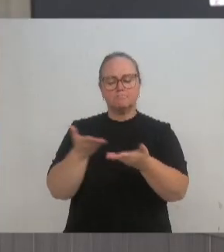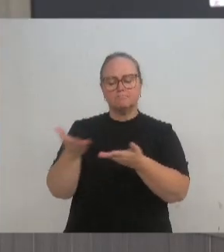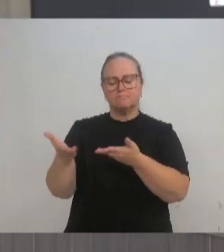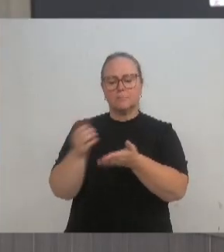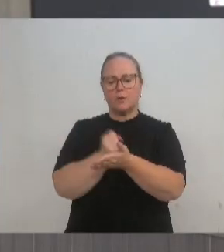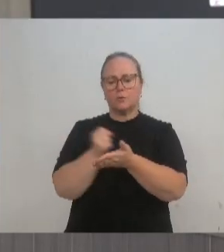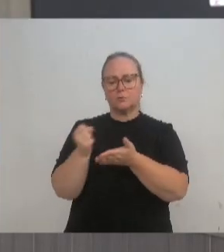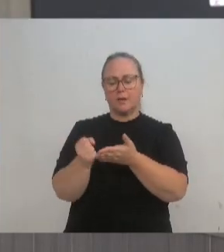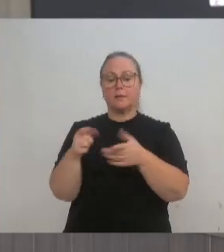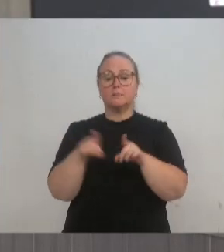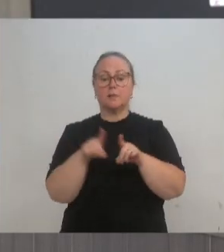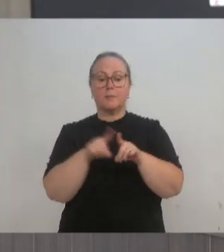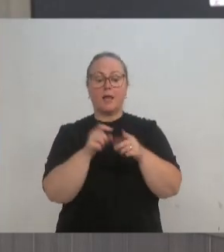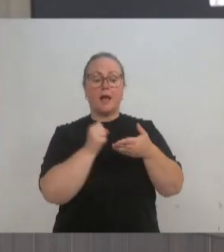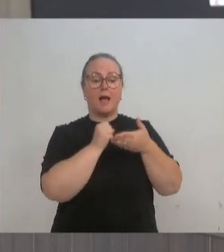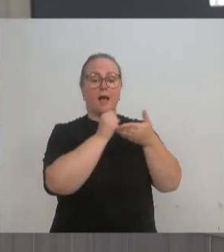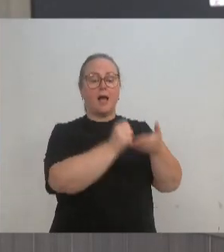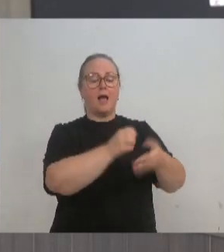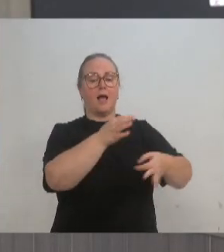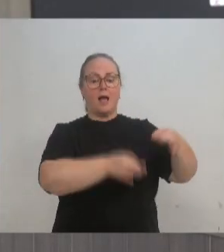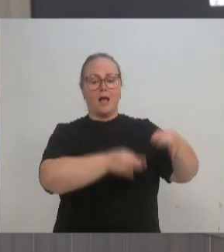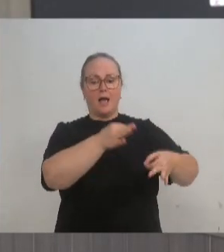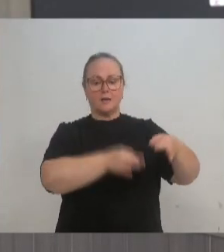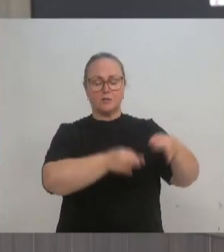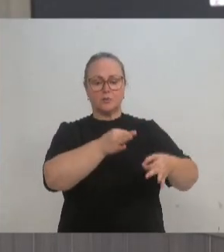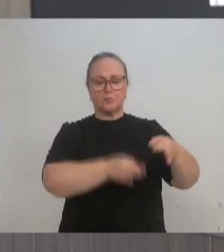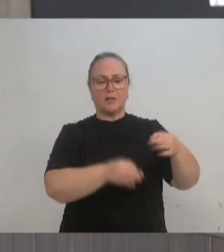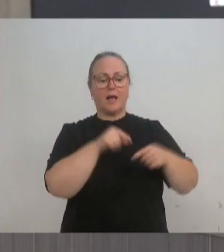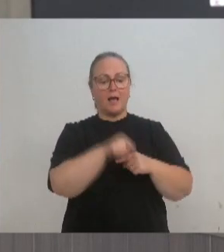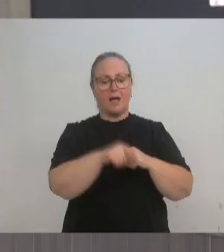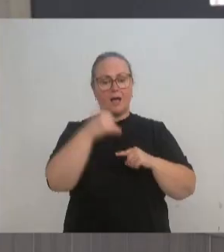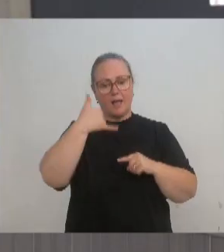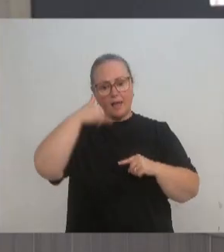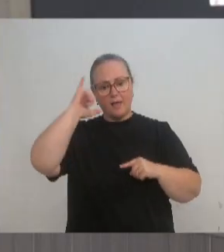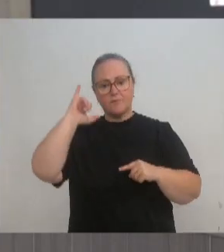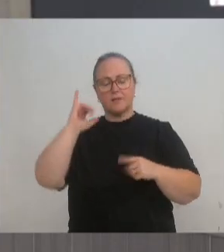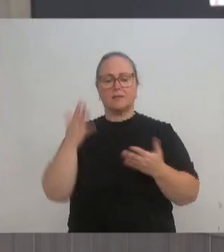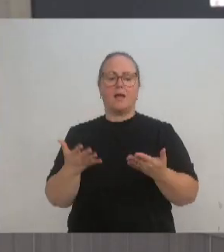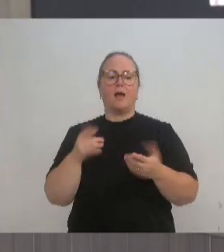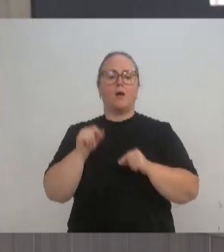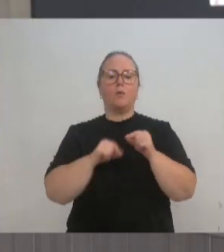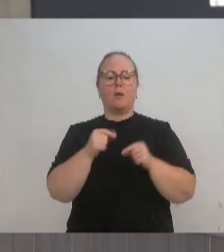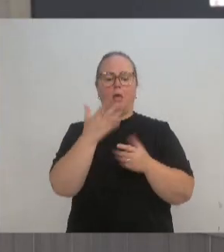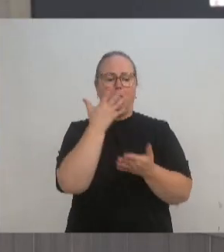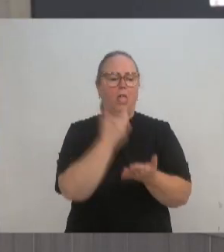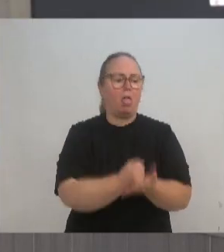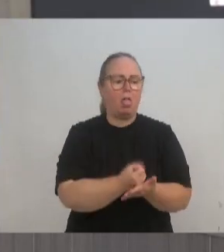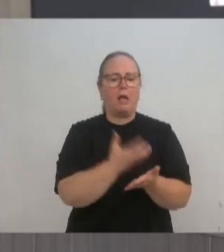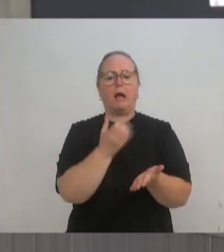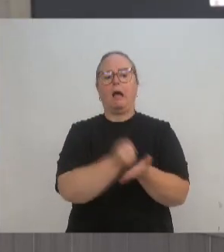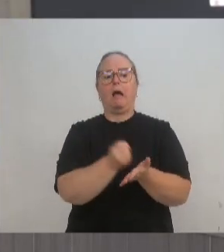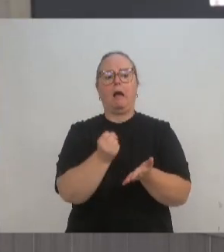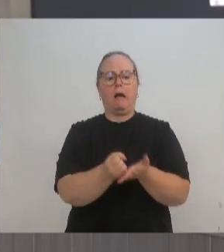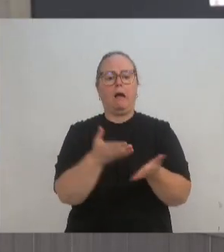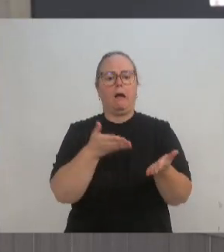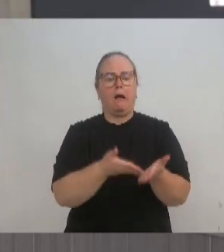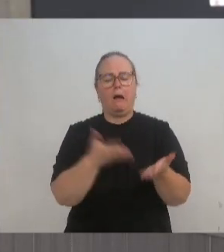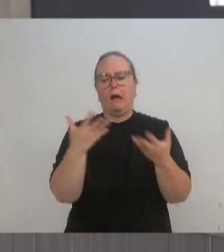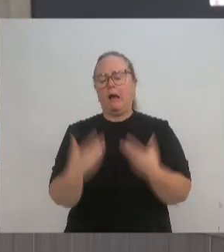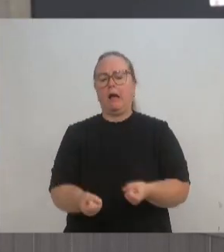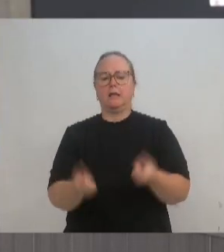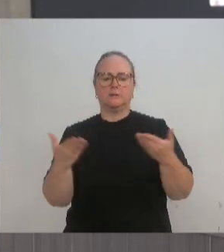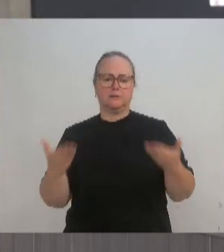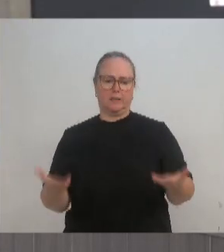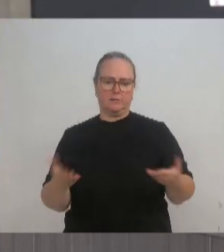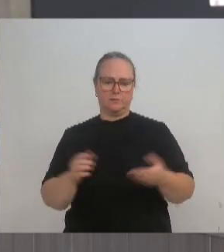também no suporte jurídico para que eles não caiam também em contratos mal feitos e contratos leoninos, muitas vezes, que só